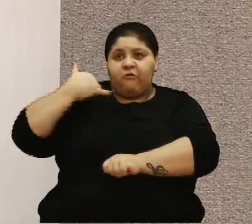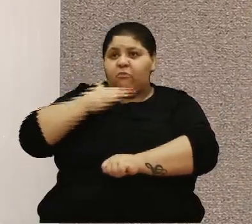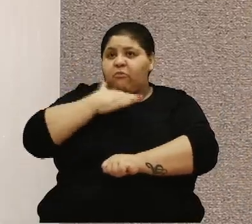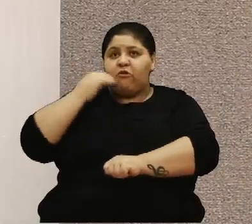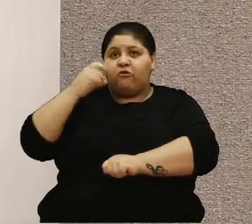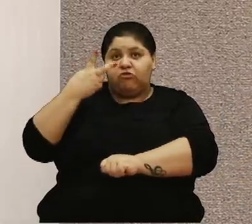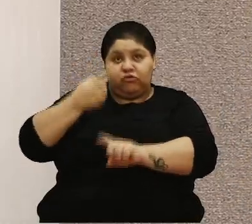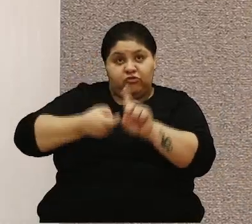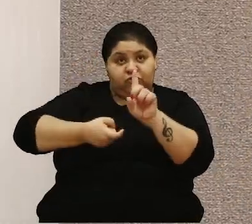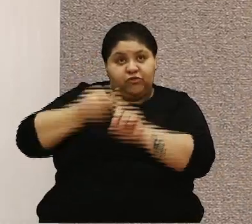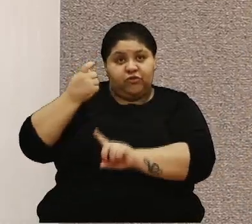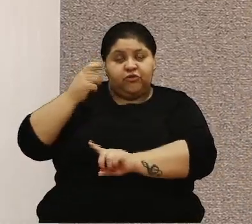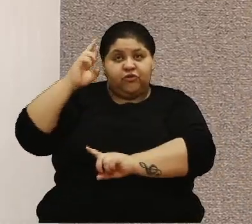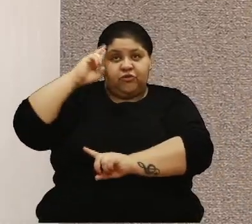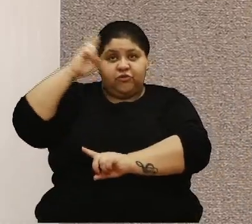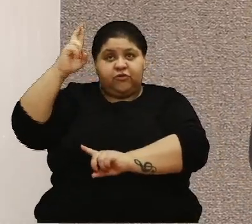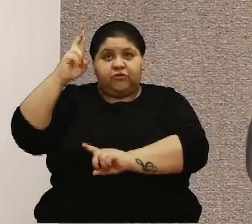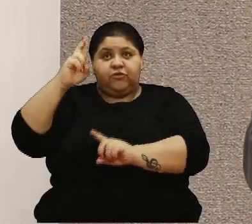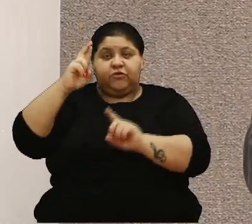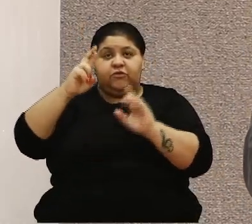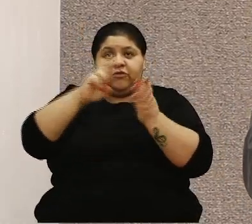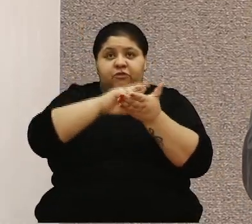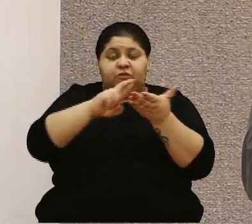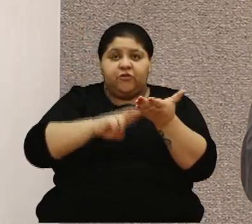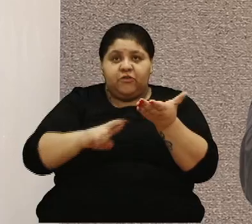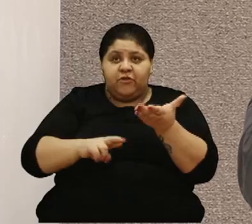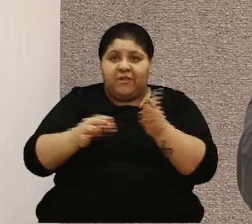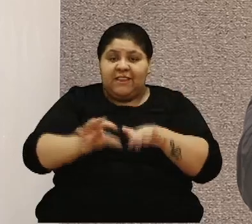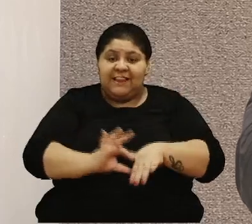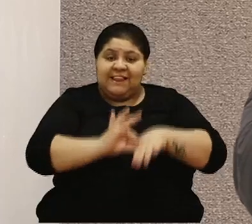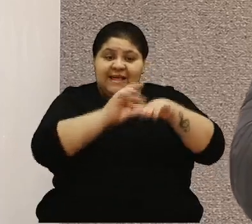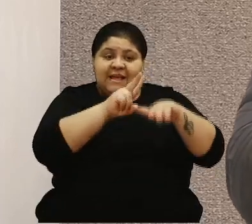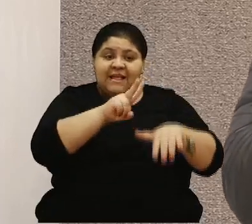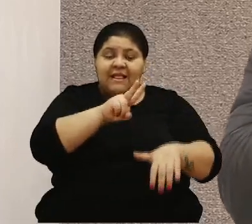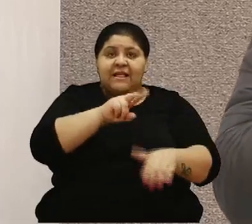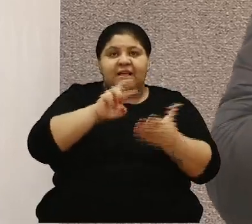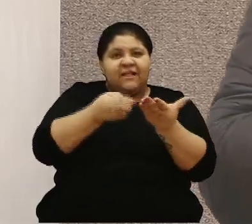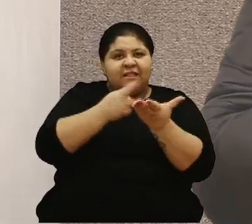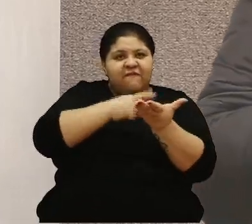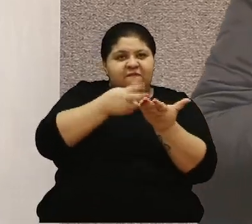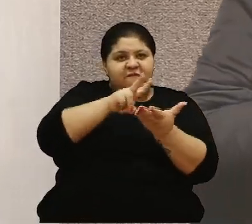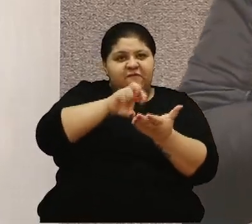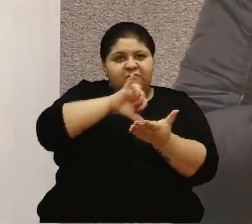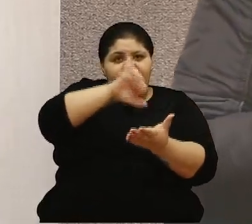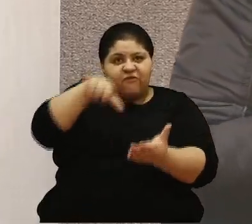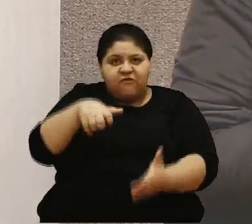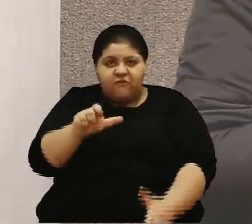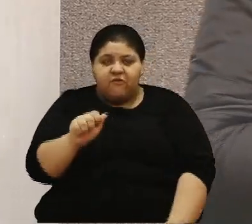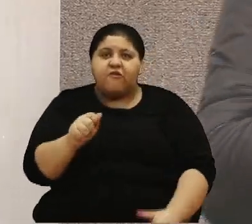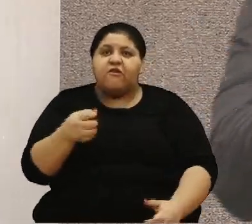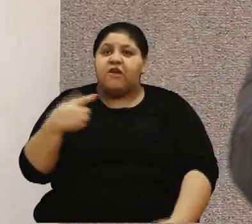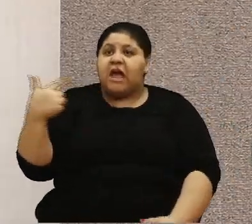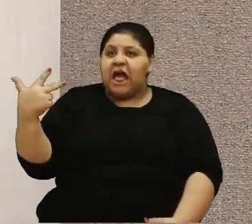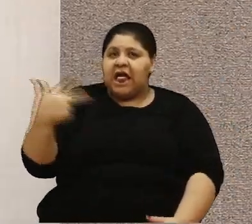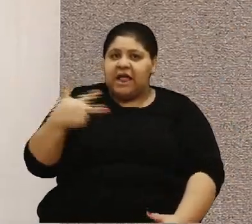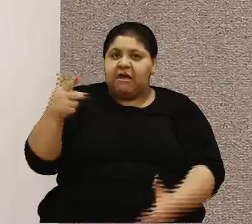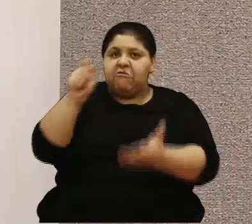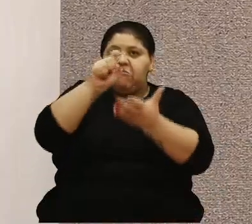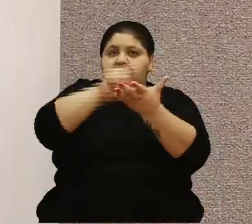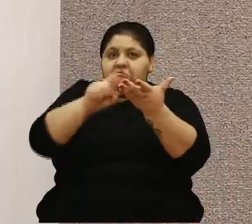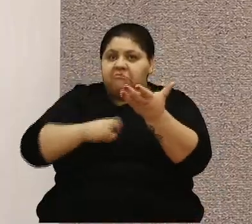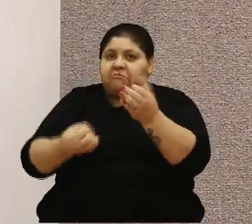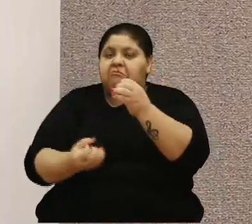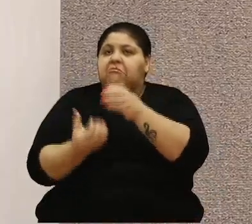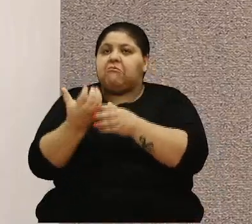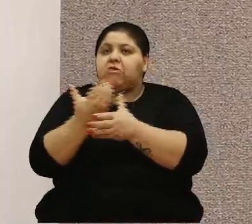mês. Foi diretor de redação comandando a revista Veja, tornando-se essa revista a 3ª em tiragem impressa em todo o mundo. E,